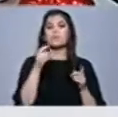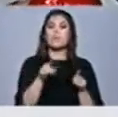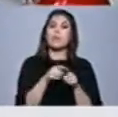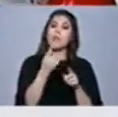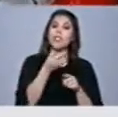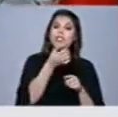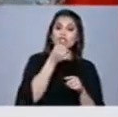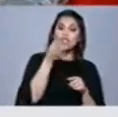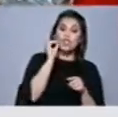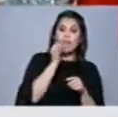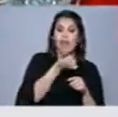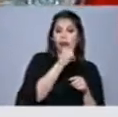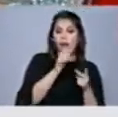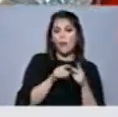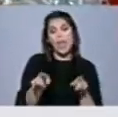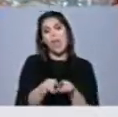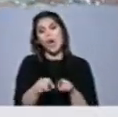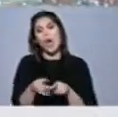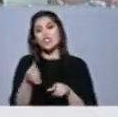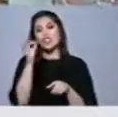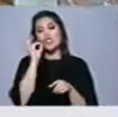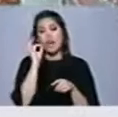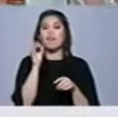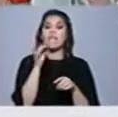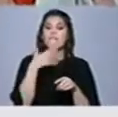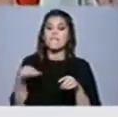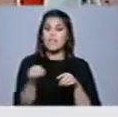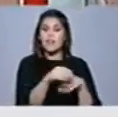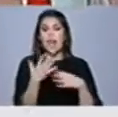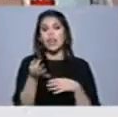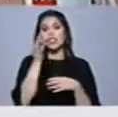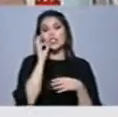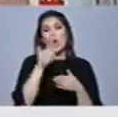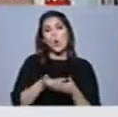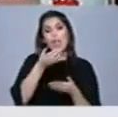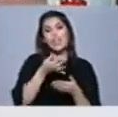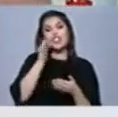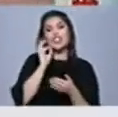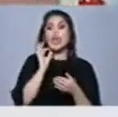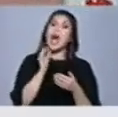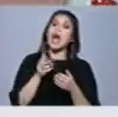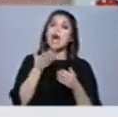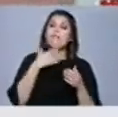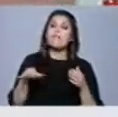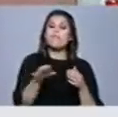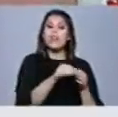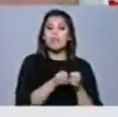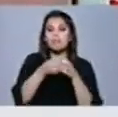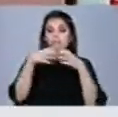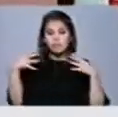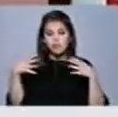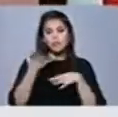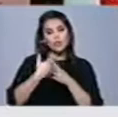uma chávena bem cheia de farinha e vamos juntar também uma colherinha de chá de fermento em pó. Eu misturei a farinha com o fermento. Vamos só